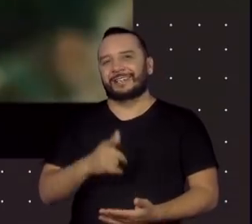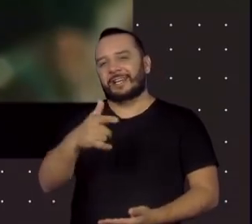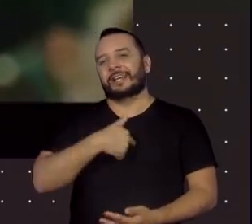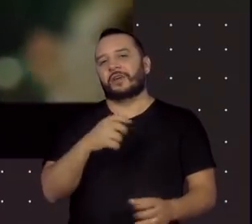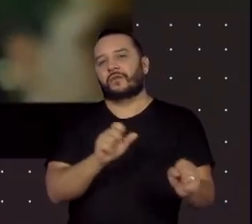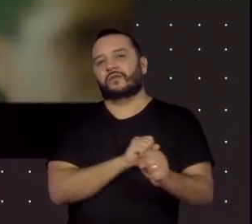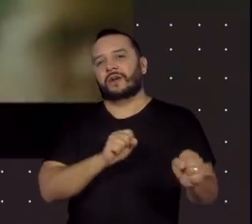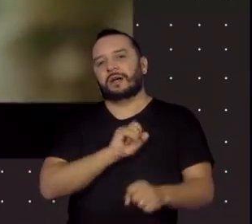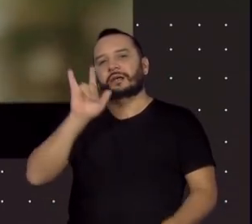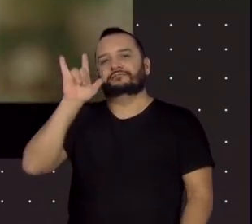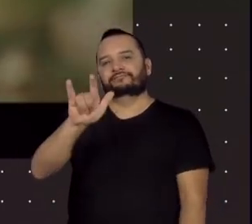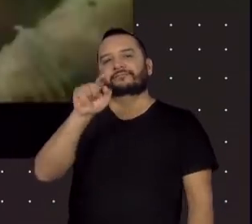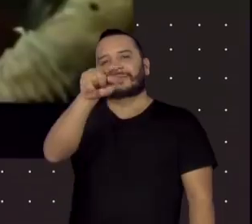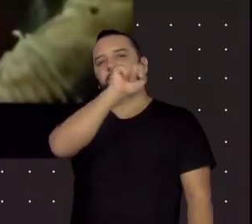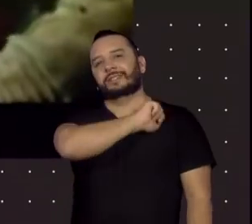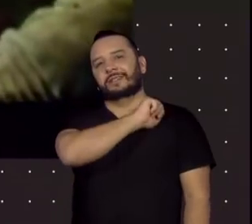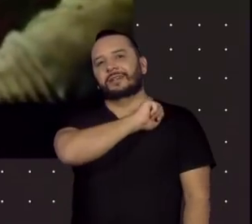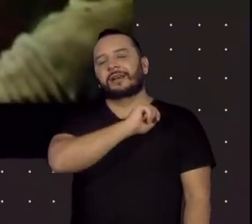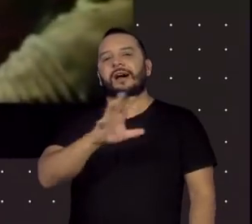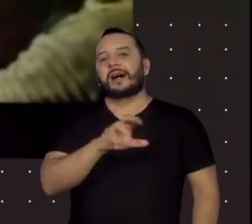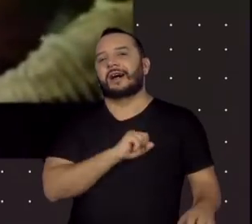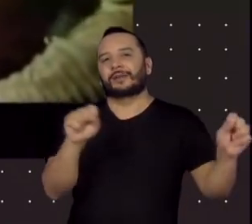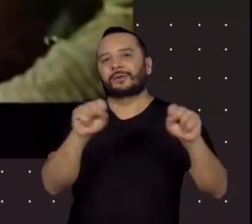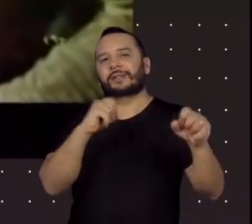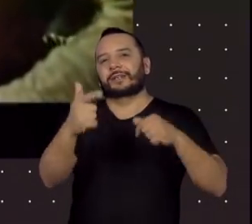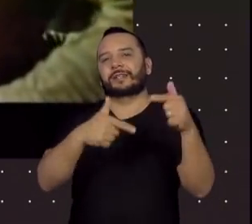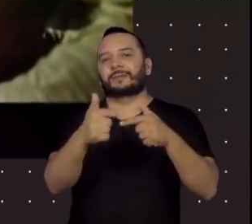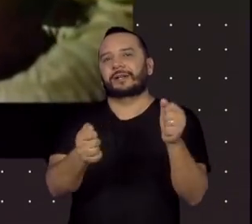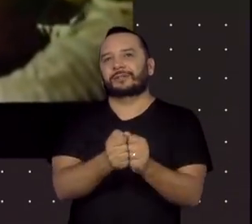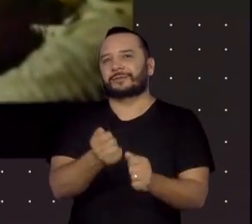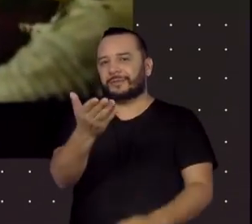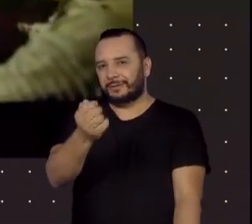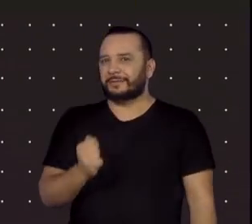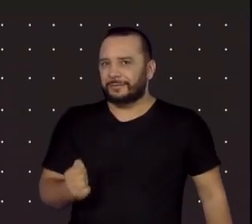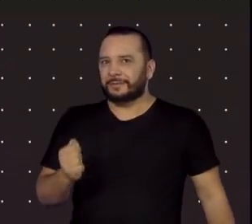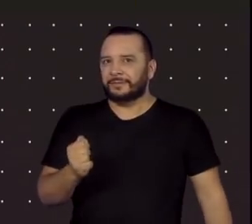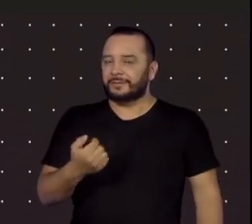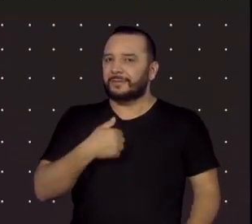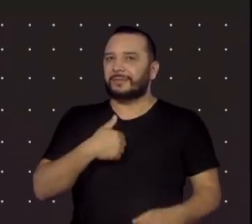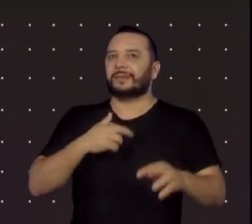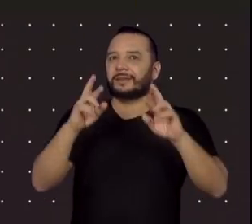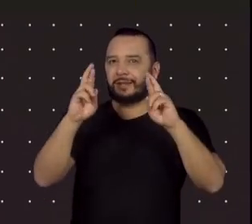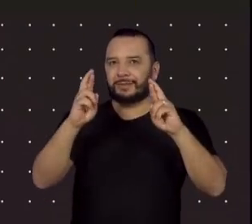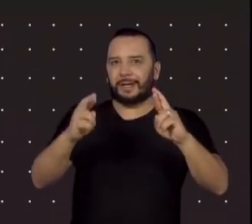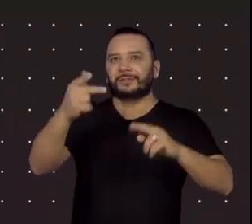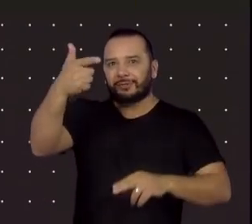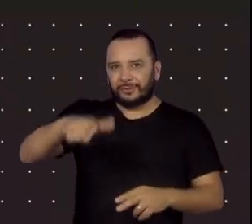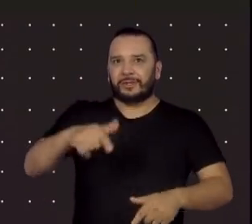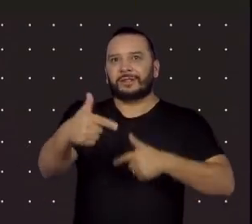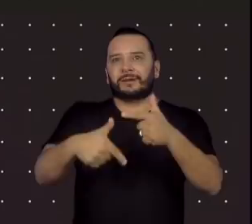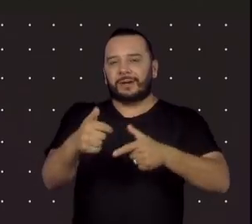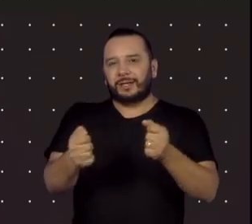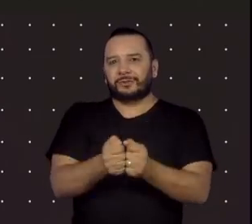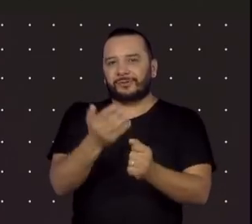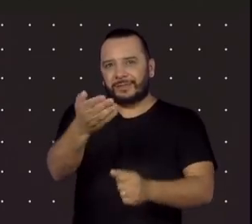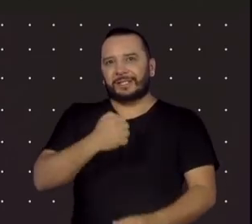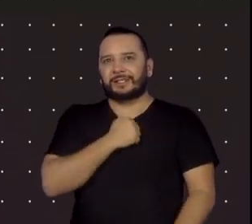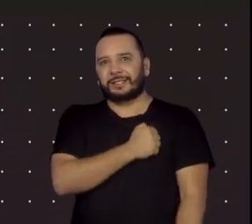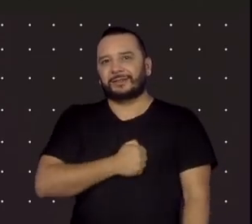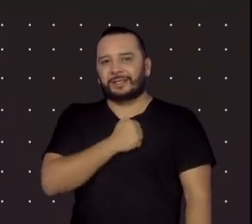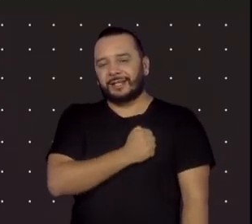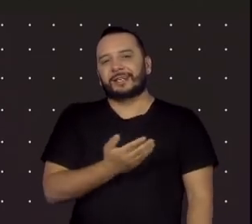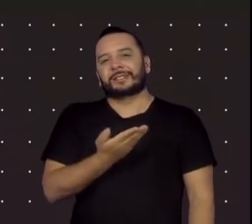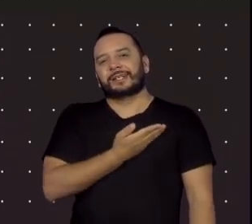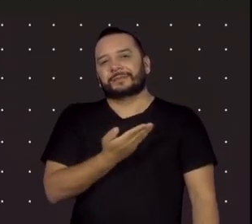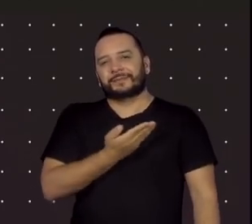fã. Adorei trabalhar com você. E eu espero trabalhar de novo. Saudade, meu amigo,